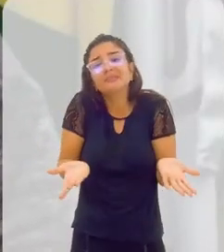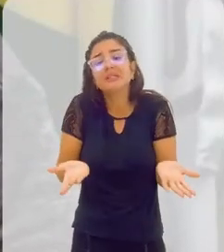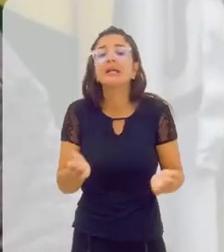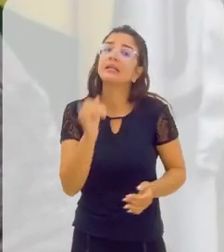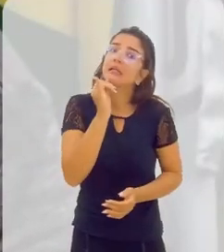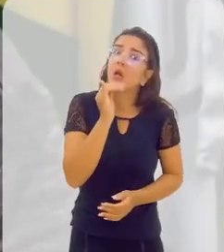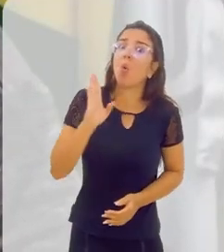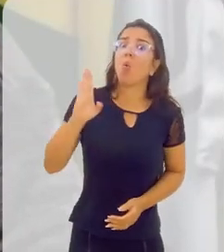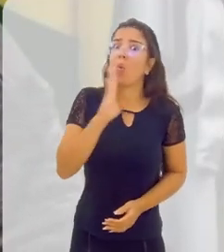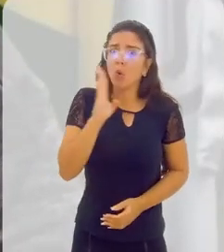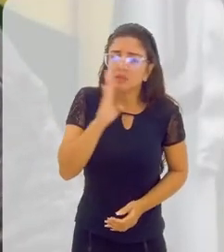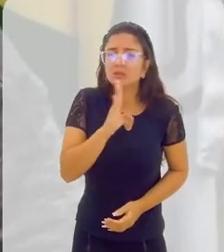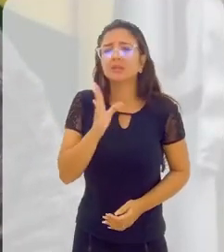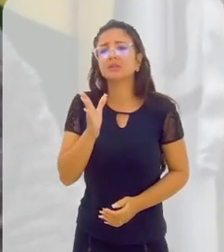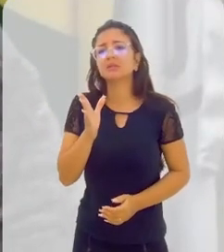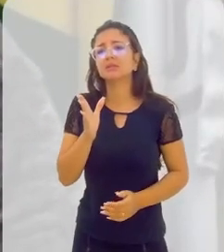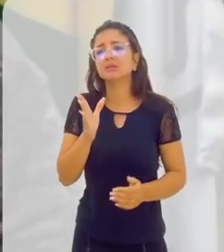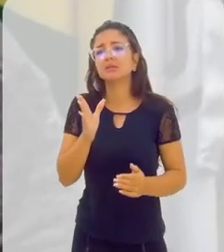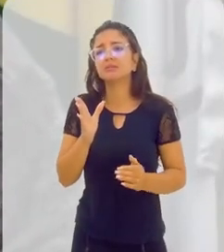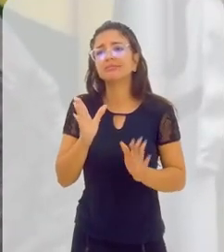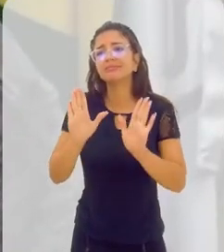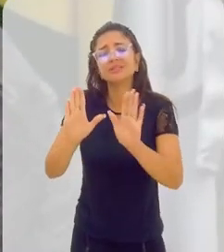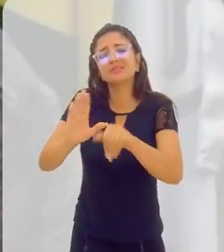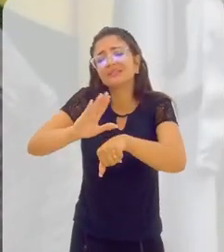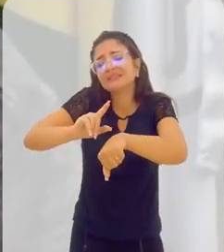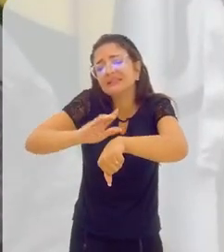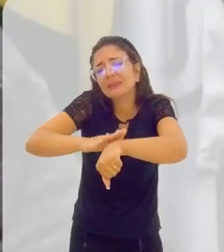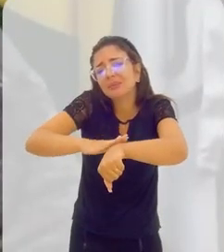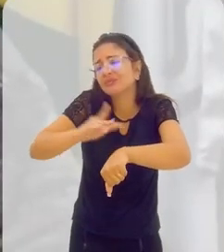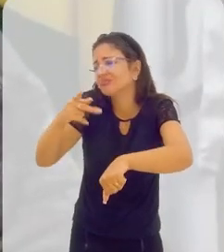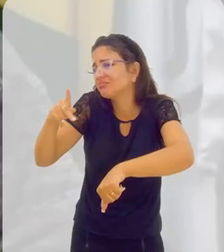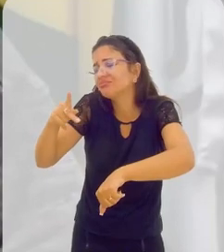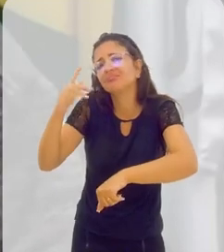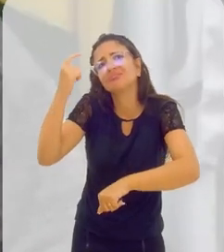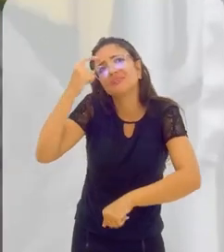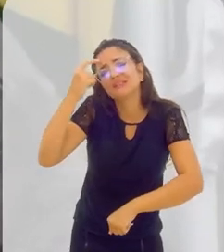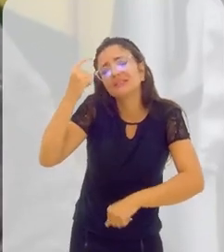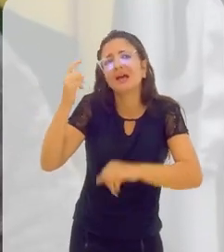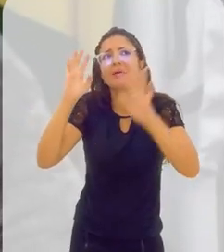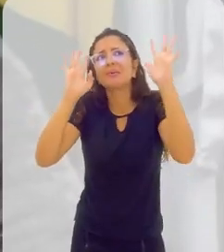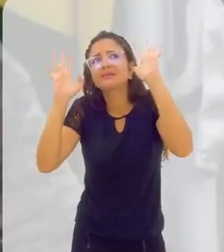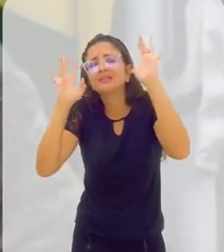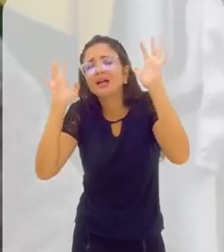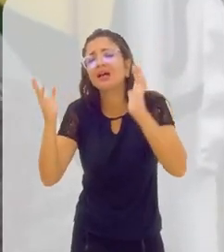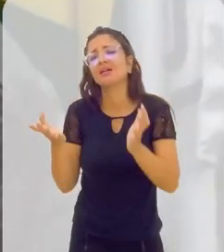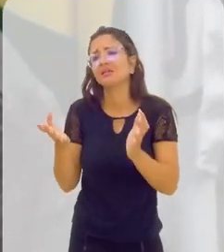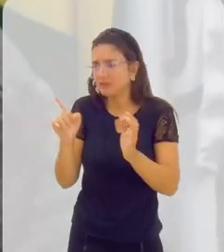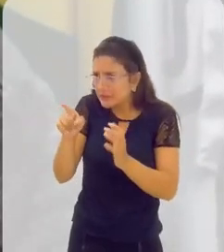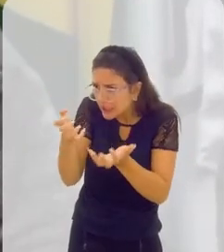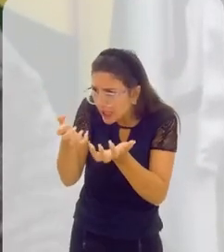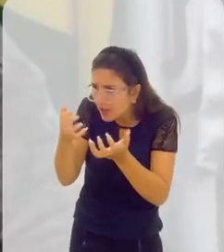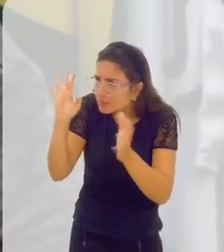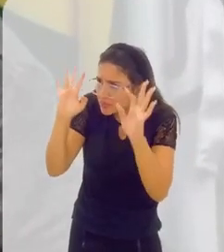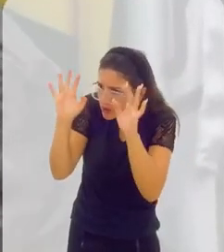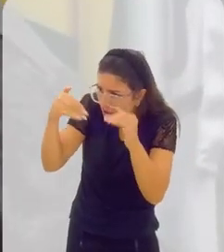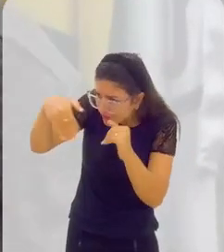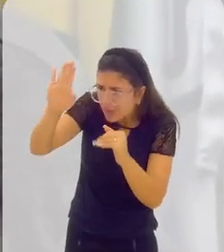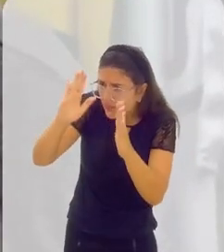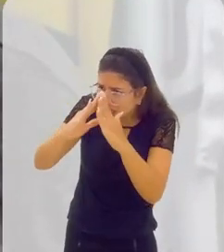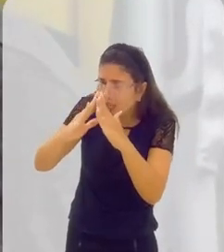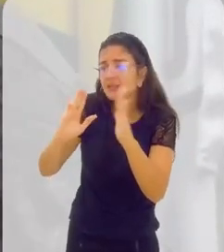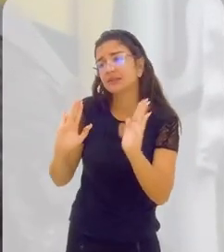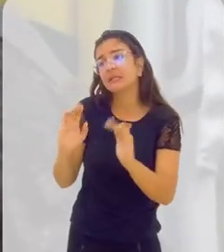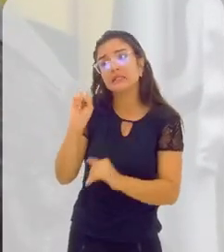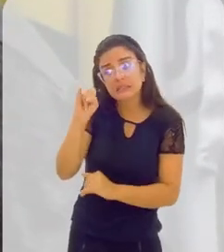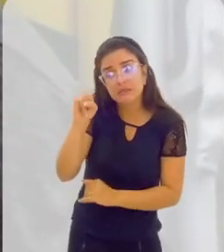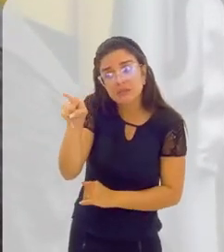que é um caso de urgente emergência mas se não eu tenho que tirar o tempo dele pensar você quer pensar um pouco você quer olha se